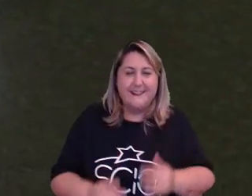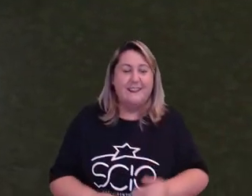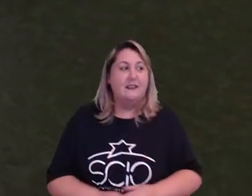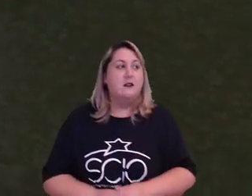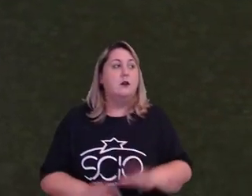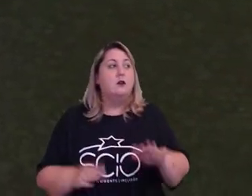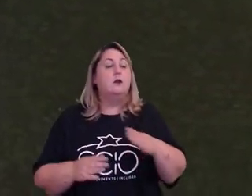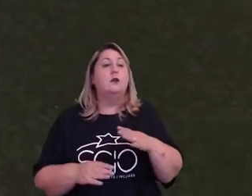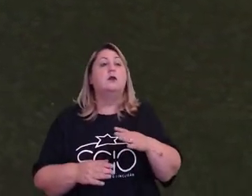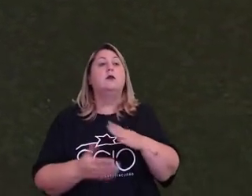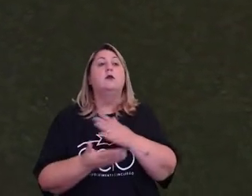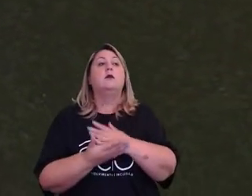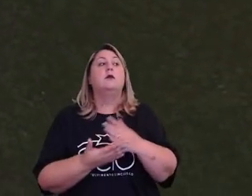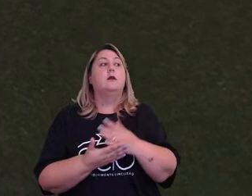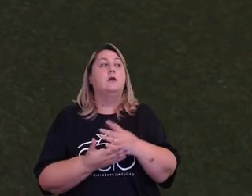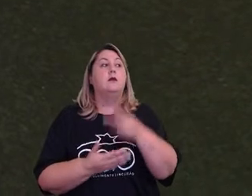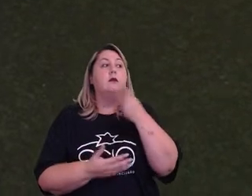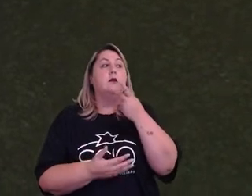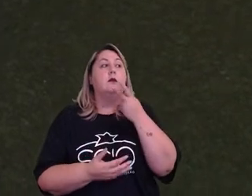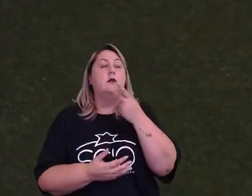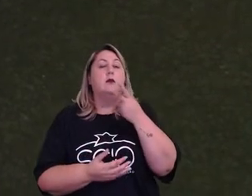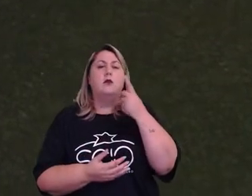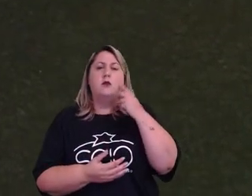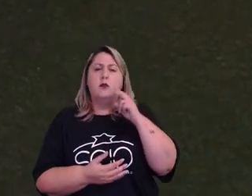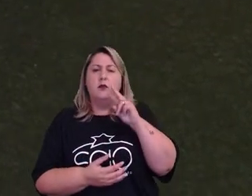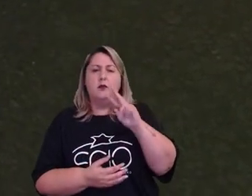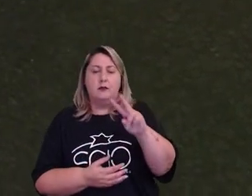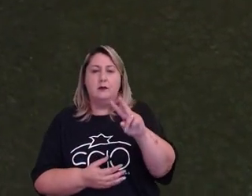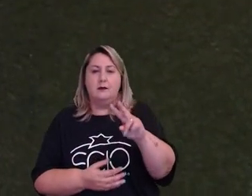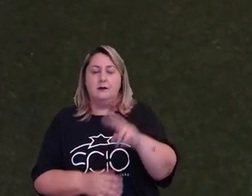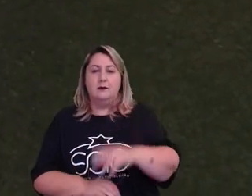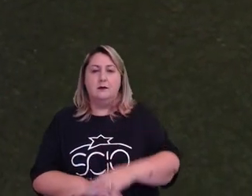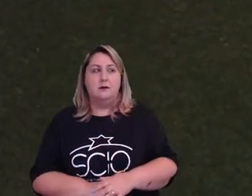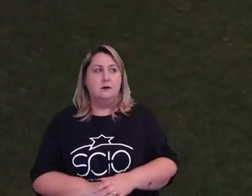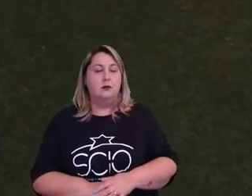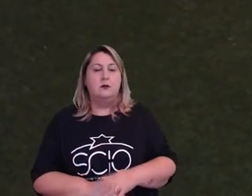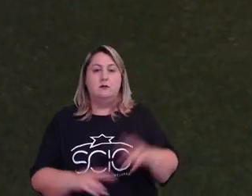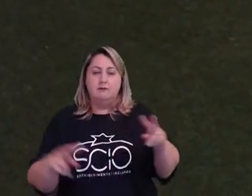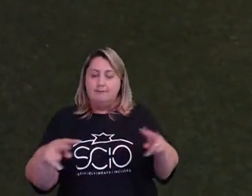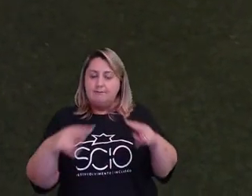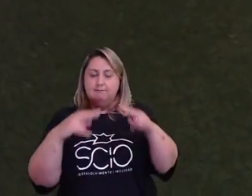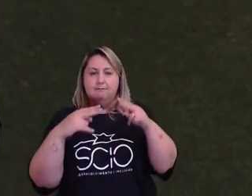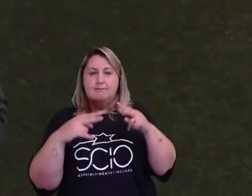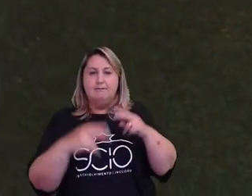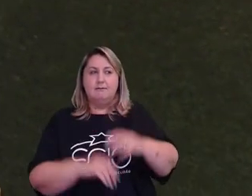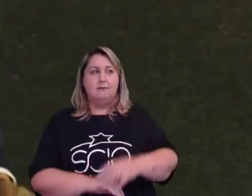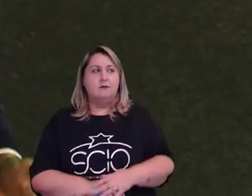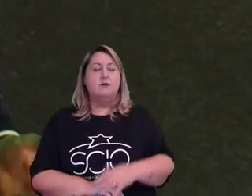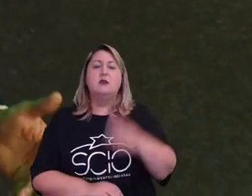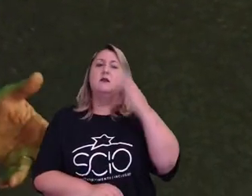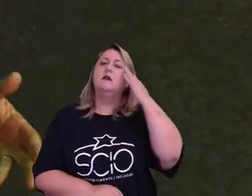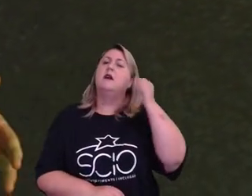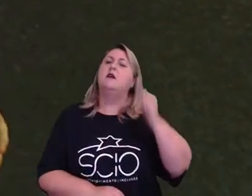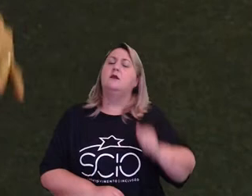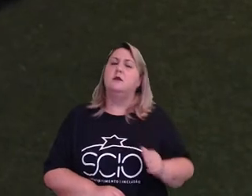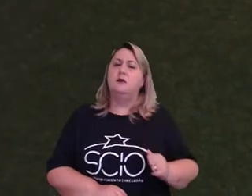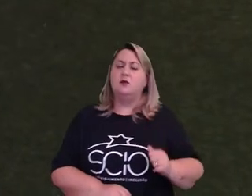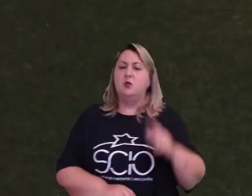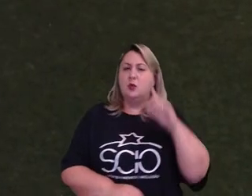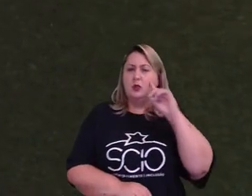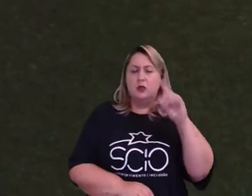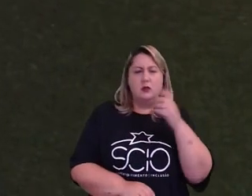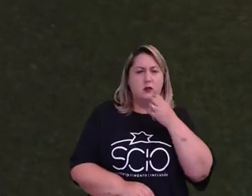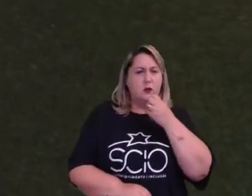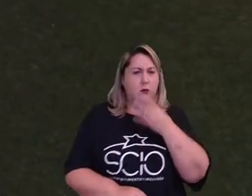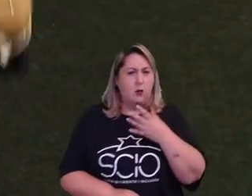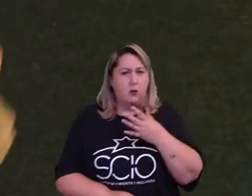ele começar esse solinho aqui, eu vou falar olhando pra você, nos seus olhos. Eu sei que dias